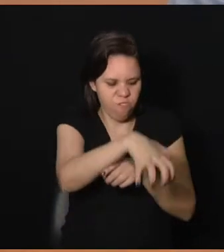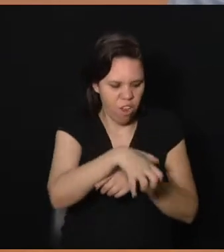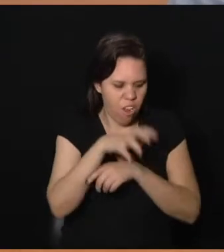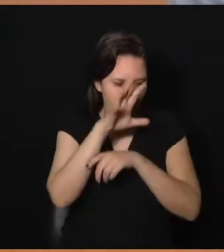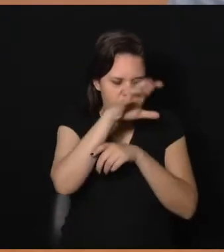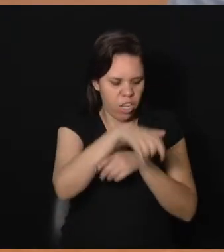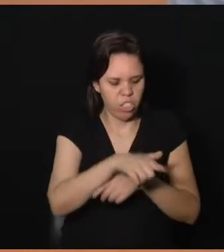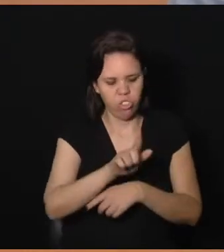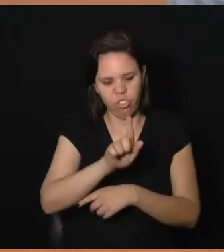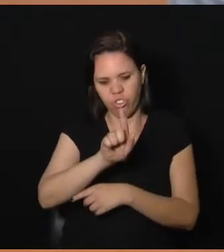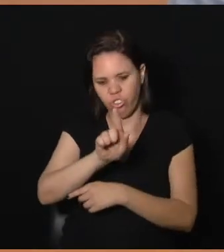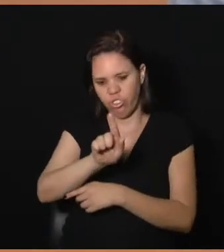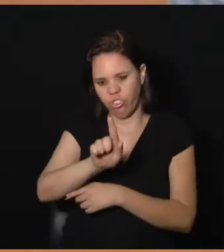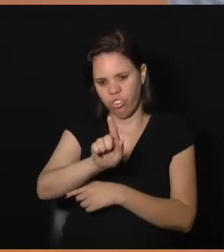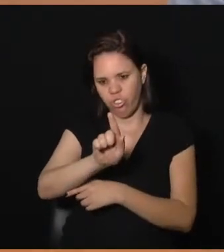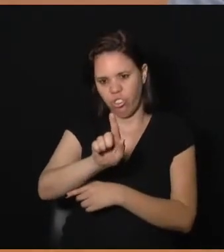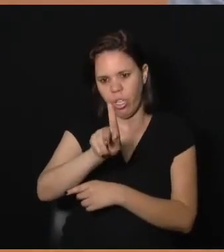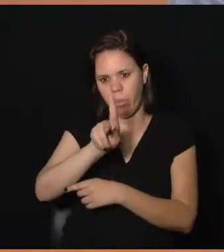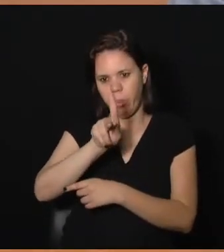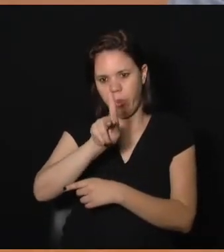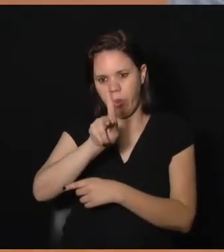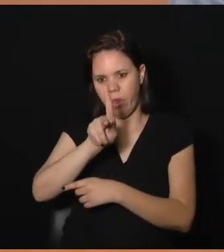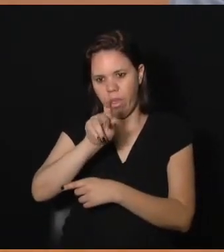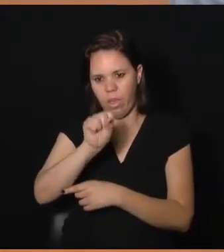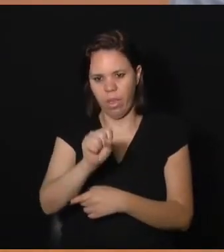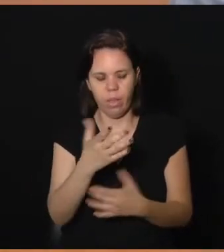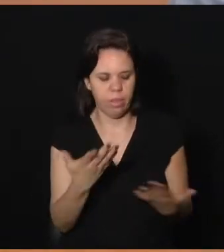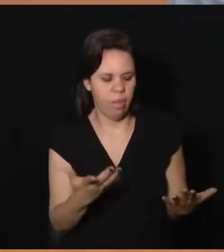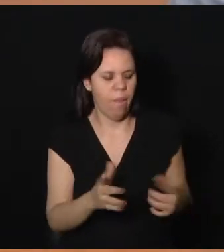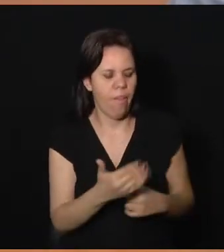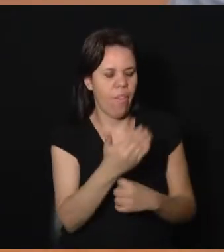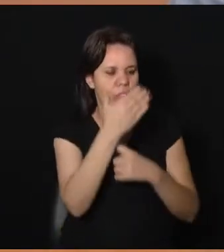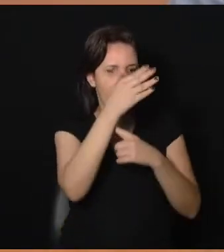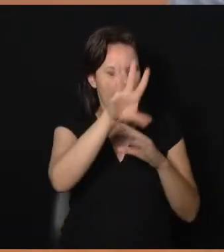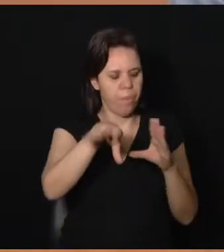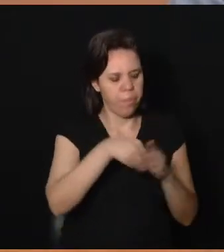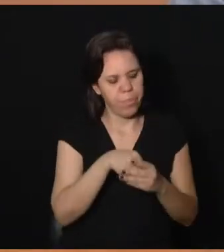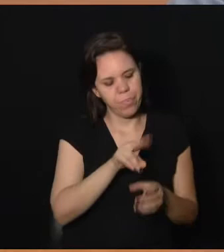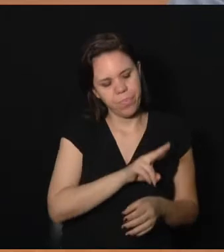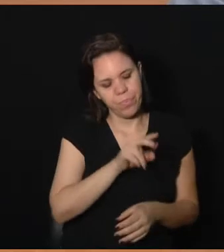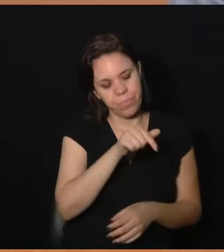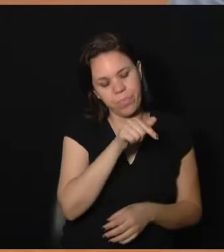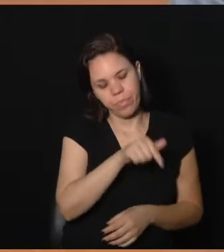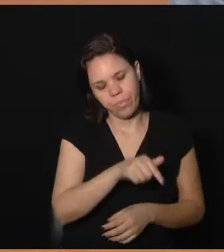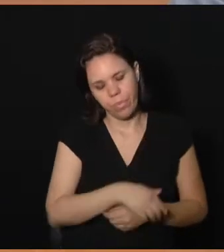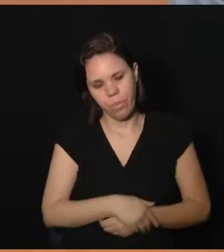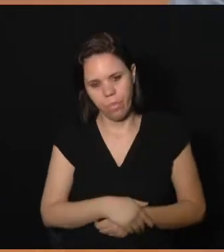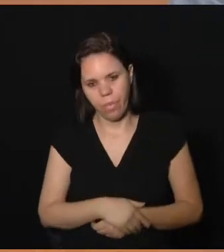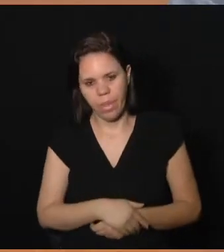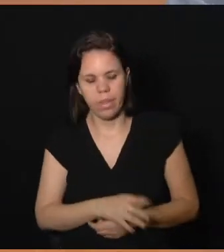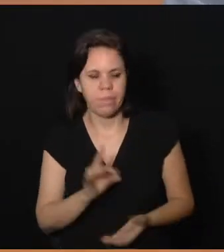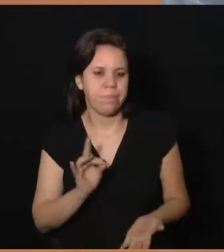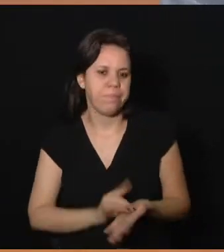a colheita, isso quer dizer, isso tem uma tecnologia embarcada, aplicada, e isso depende realmente